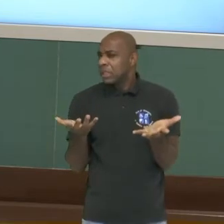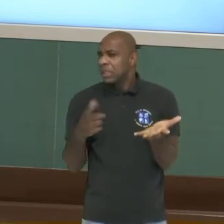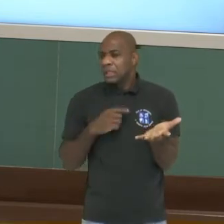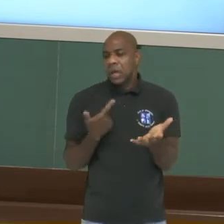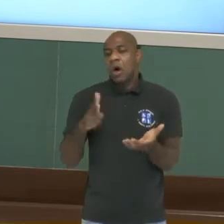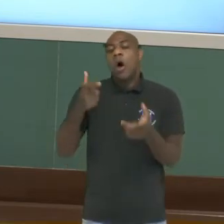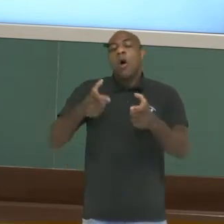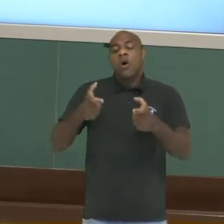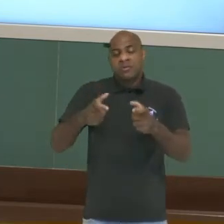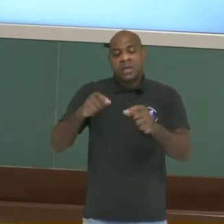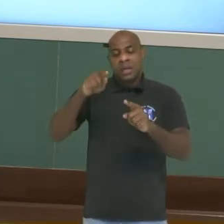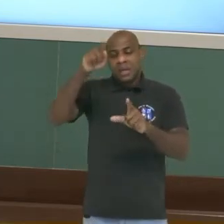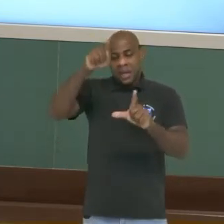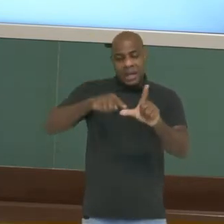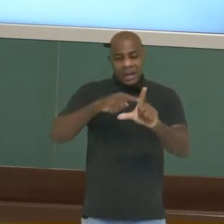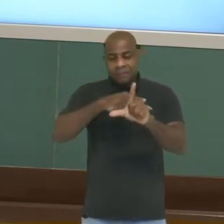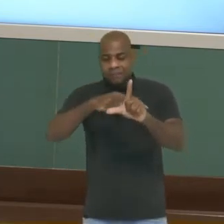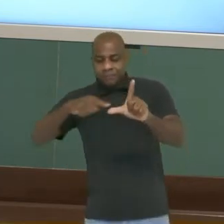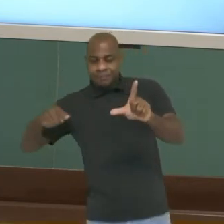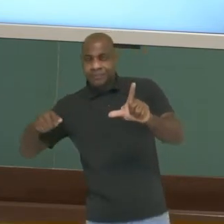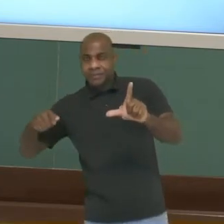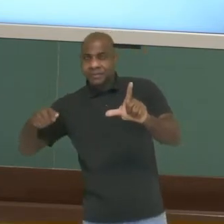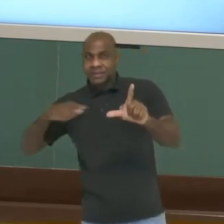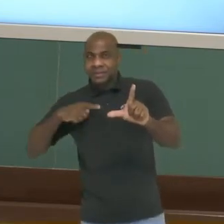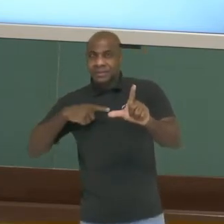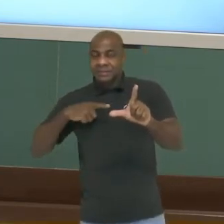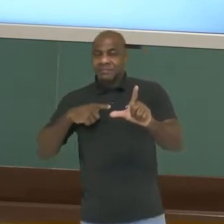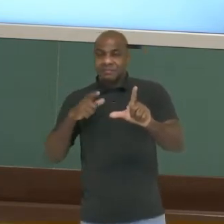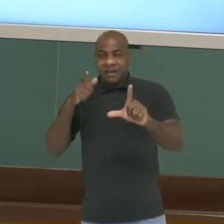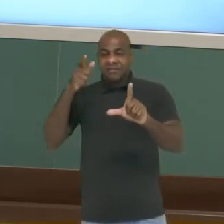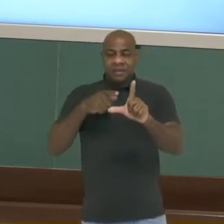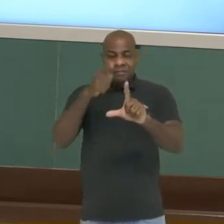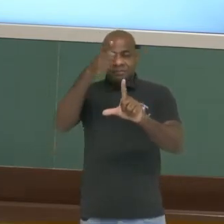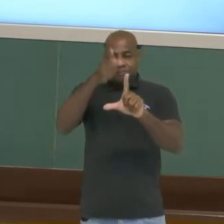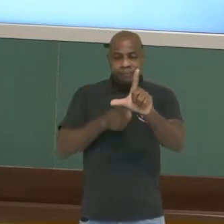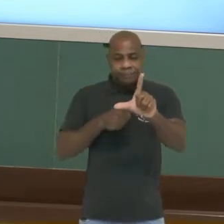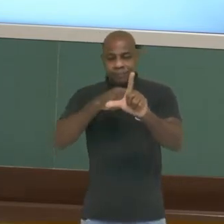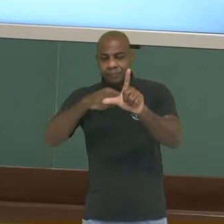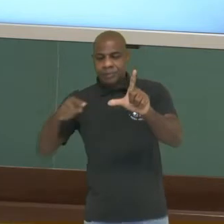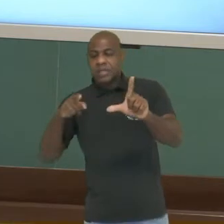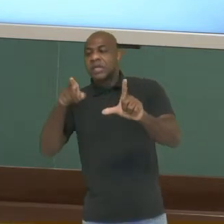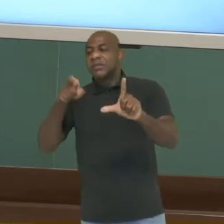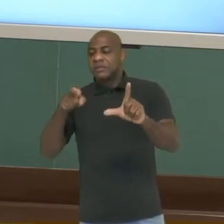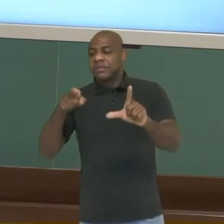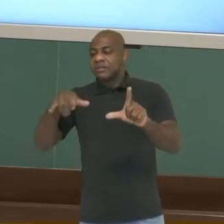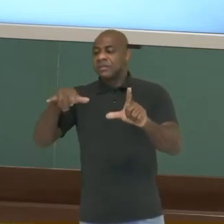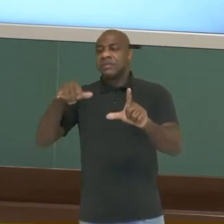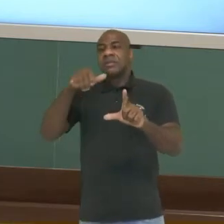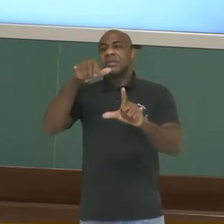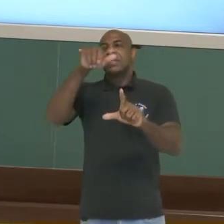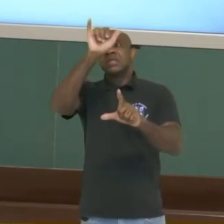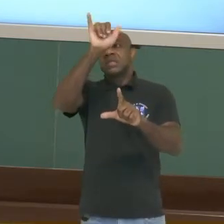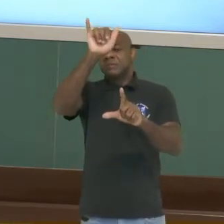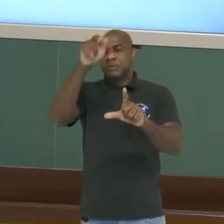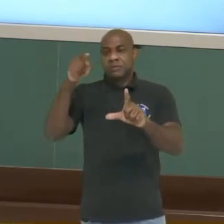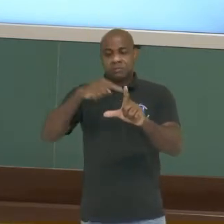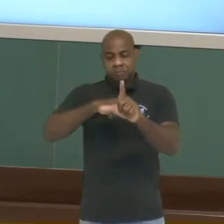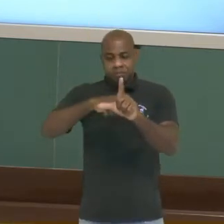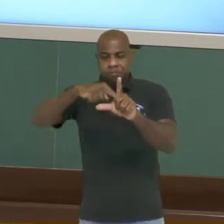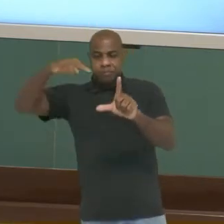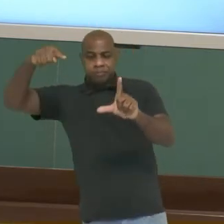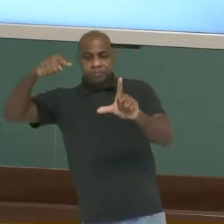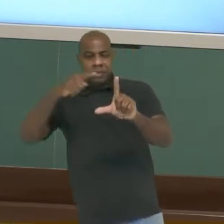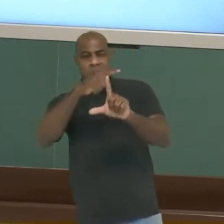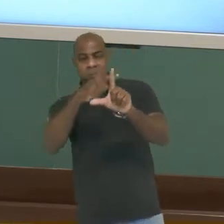aonde a reta vai cruzar o eixo y e o eixo x. Então tá dado a dica aqui para vocês que quando ele cruza o